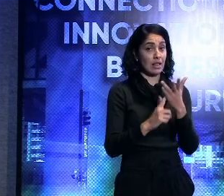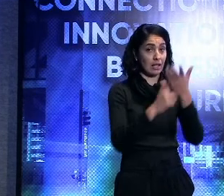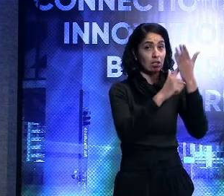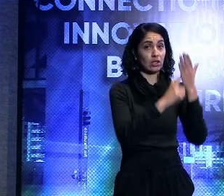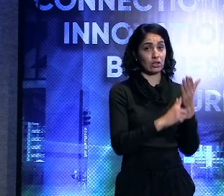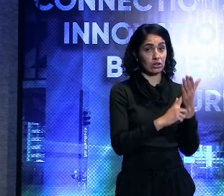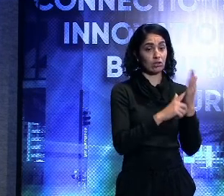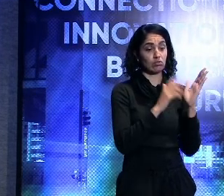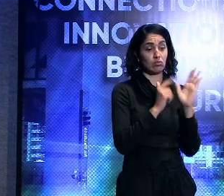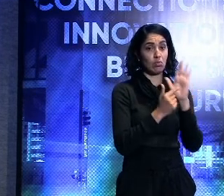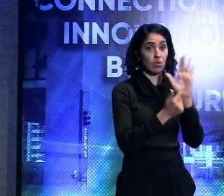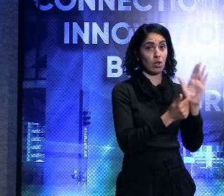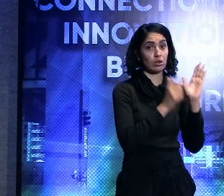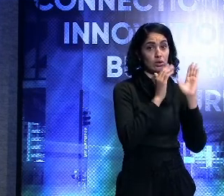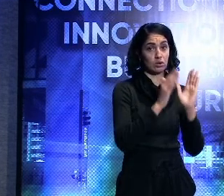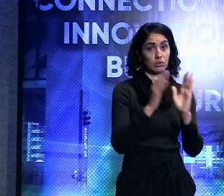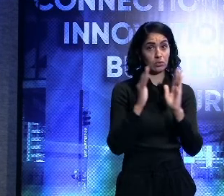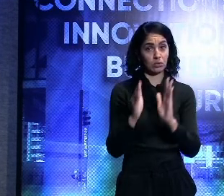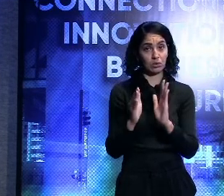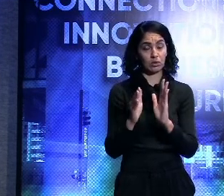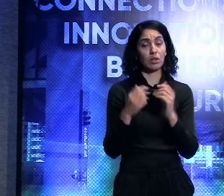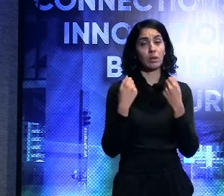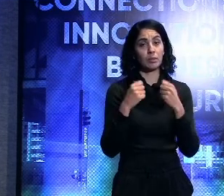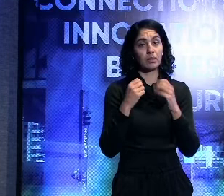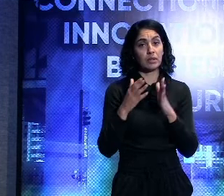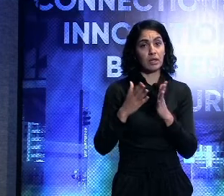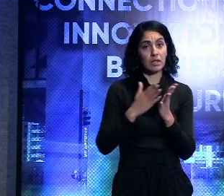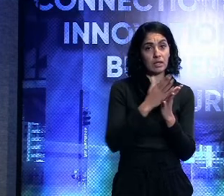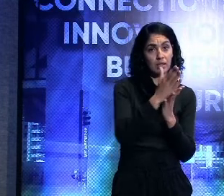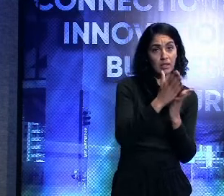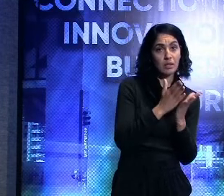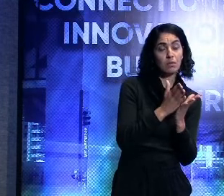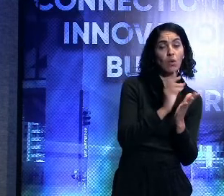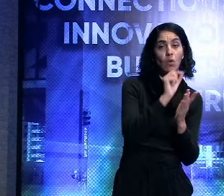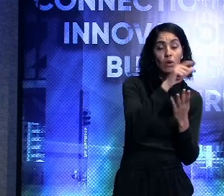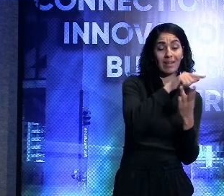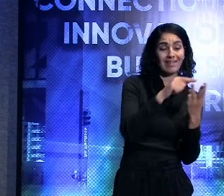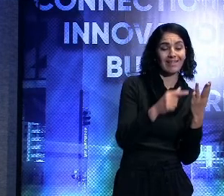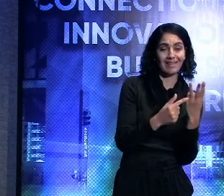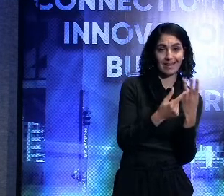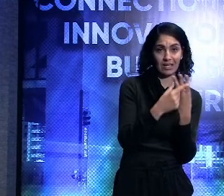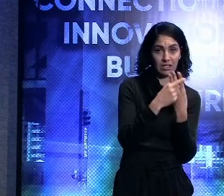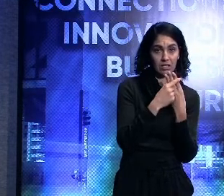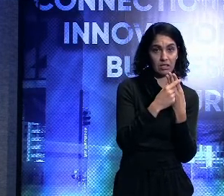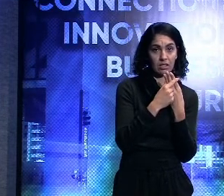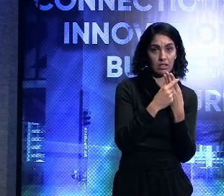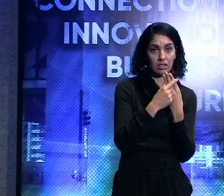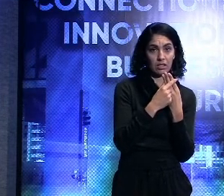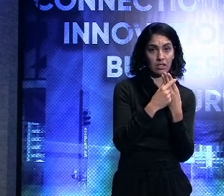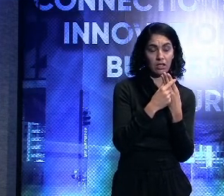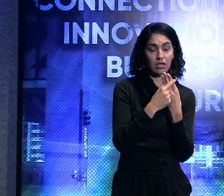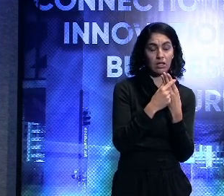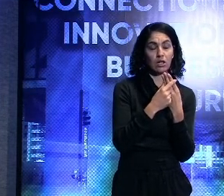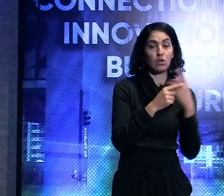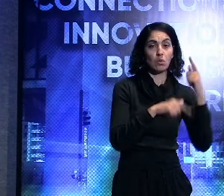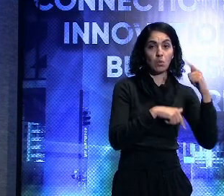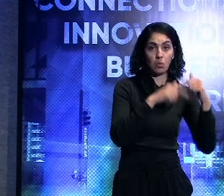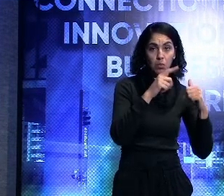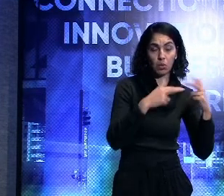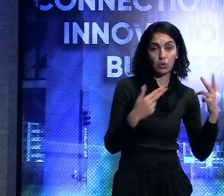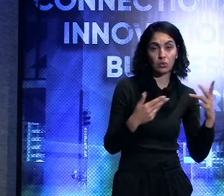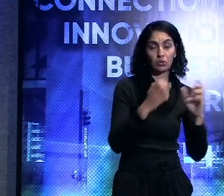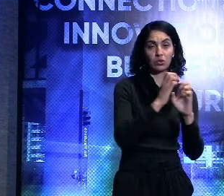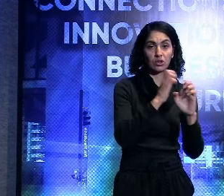sentido se a gente não se embasasse numa tríade baseada em design, produto e engenharia. Então, muitas pessoas, às